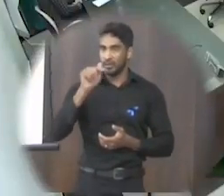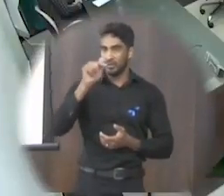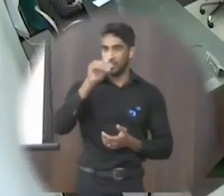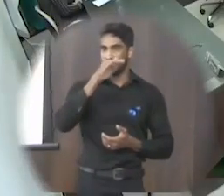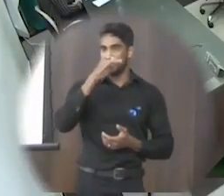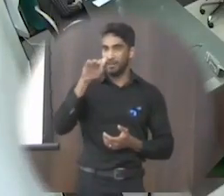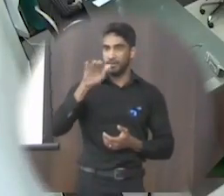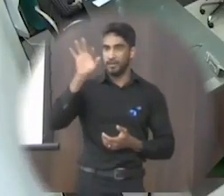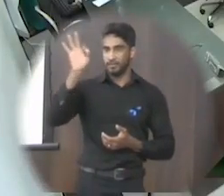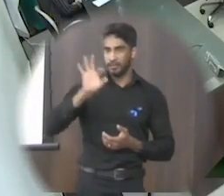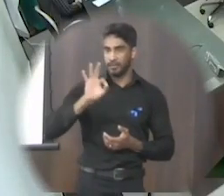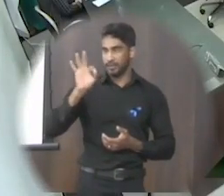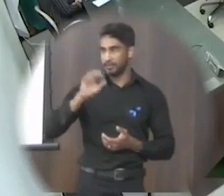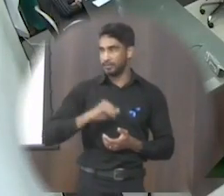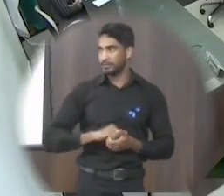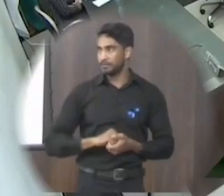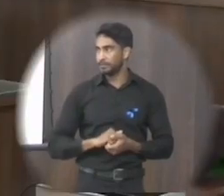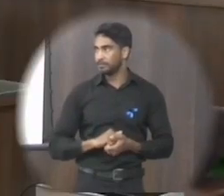7,5%.